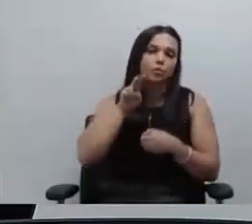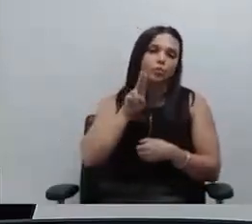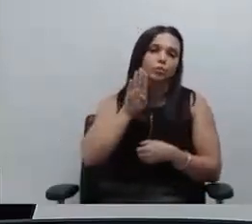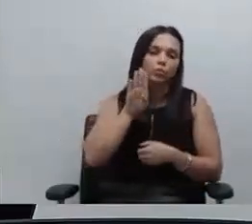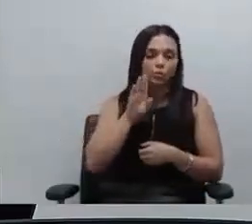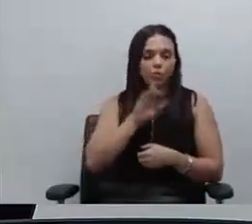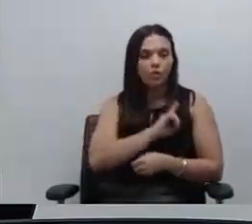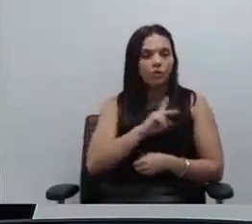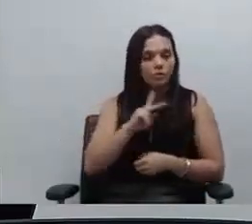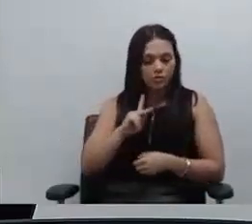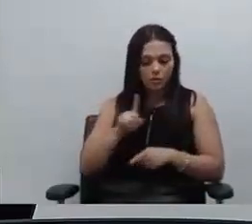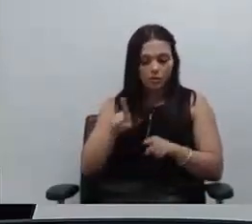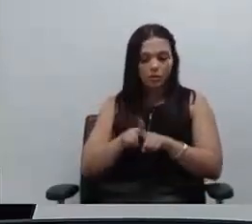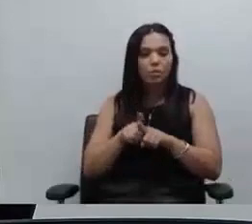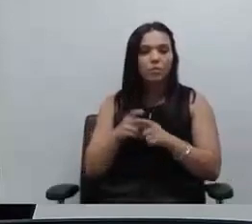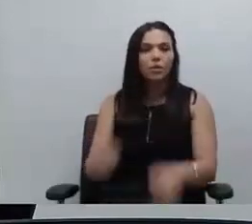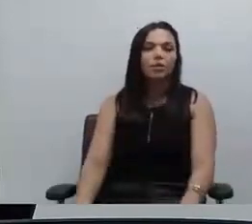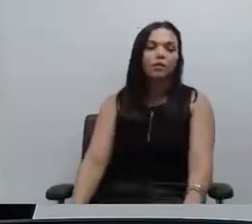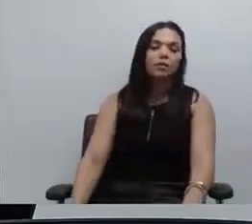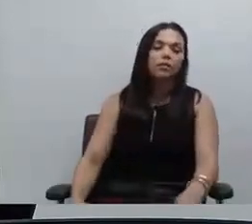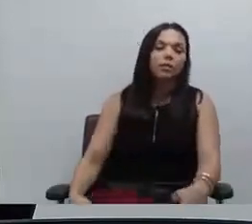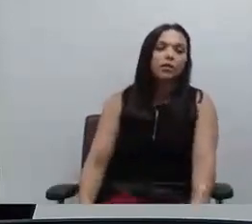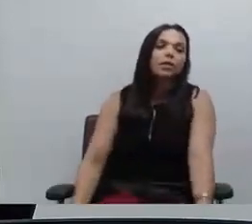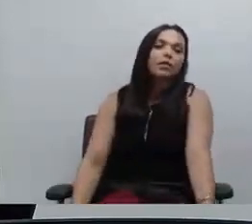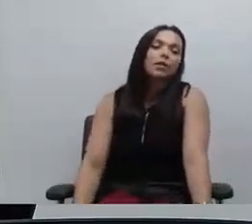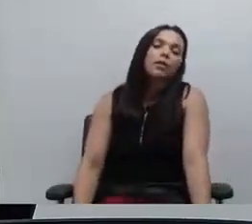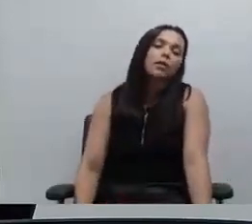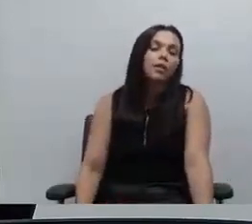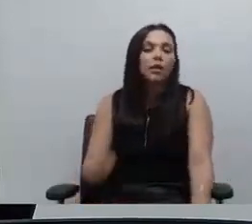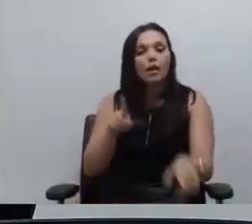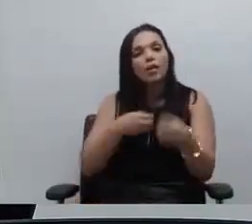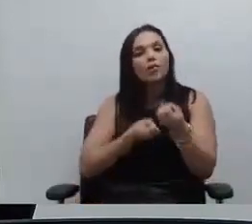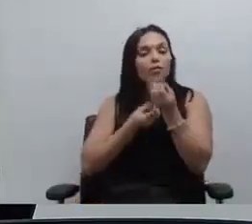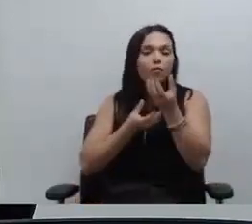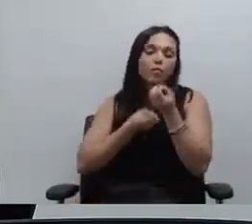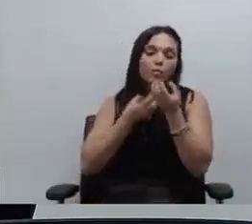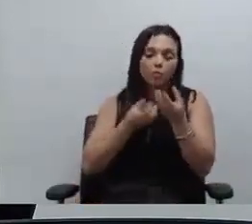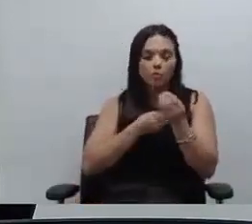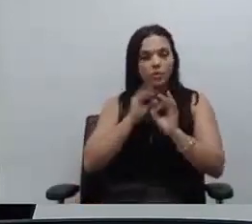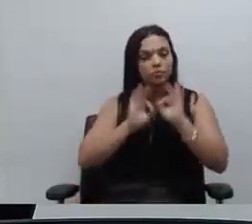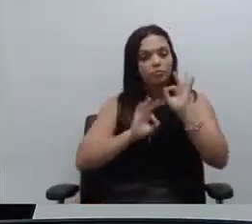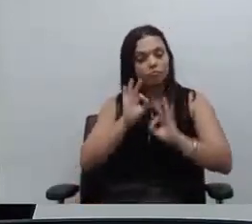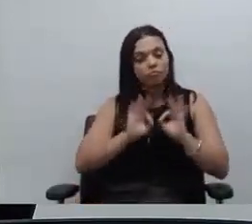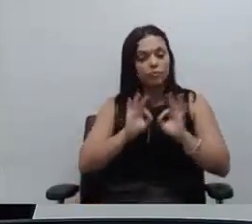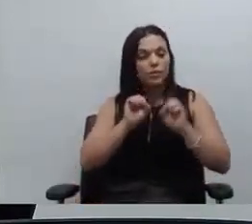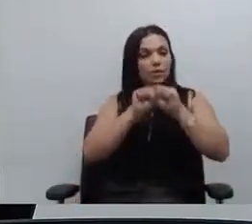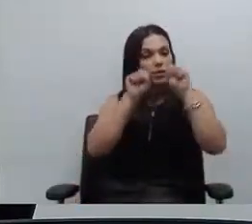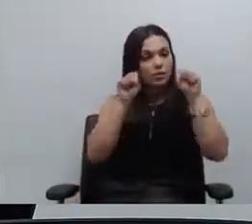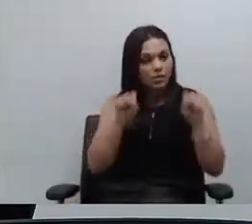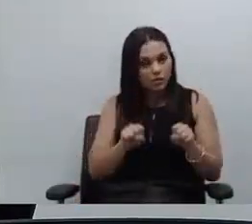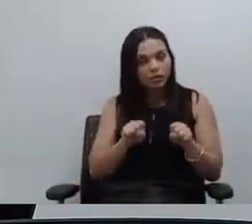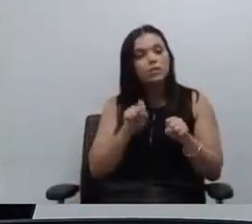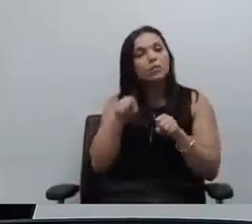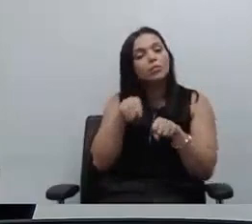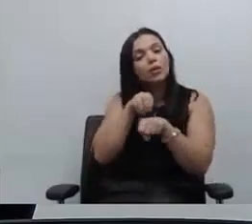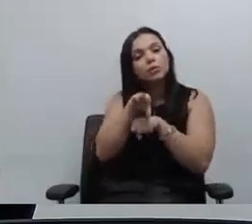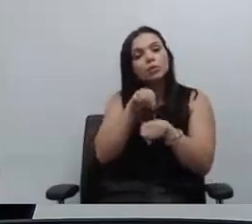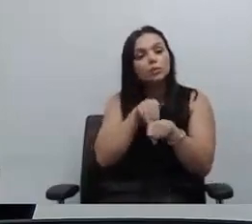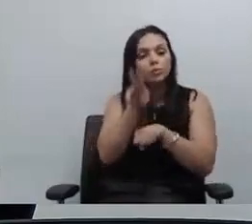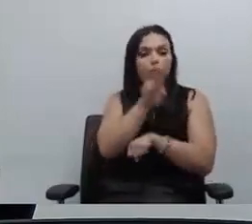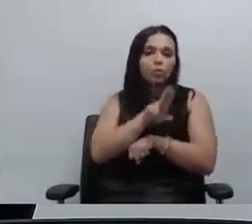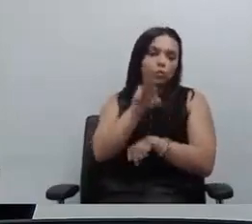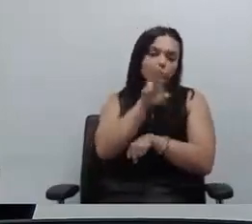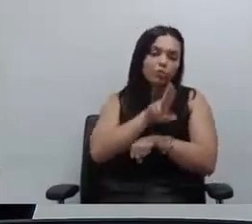F. Seja criada e implementada uma ferramenta para a prestação periódica de informações através de instrumento simplificado a ser utilizado de